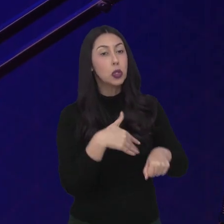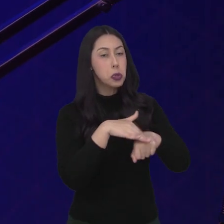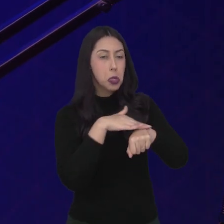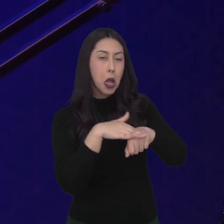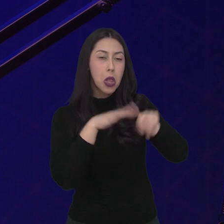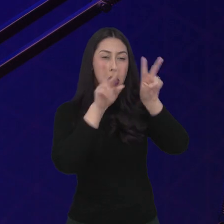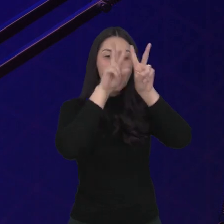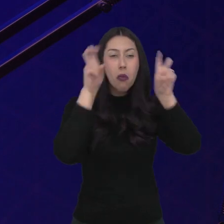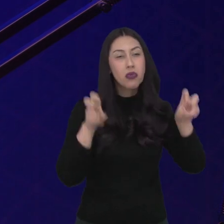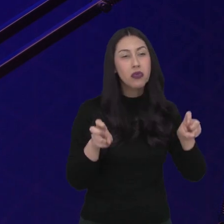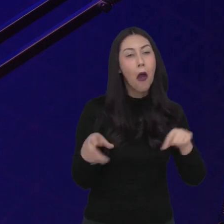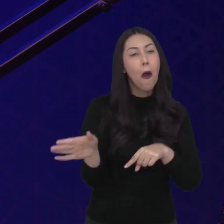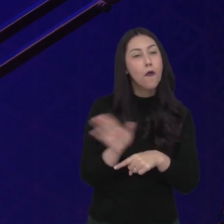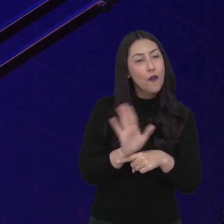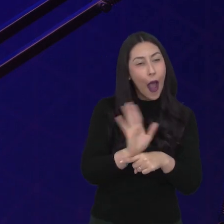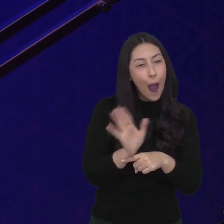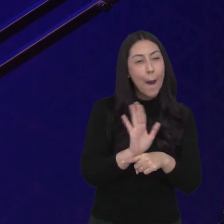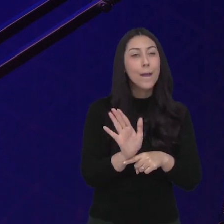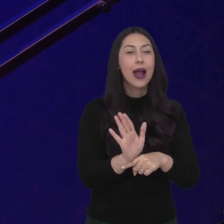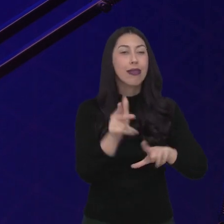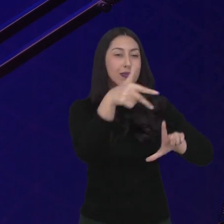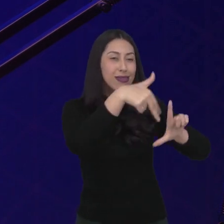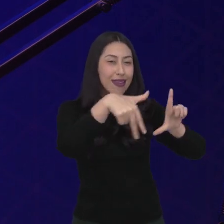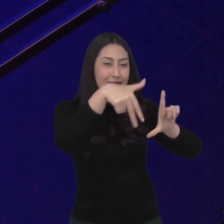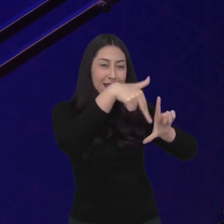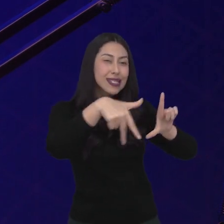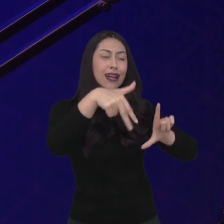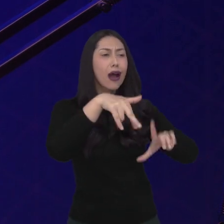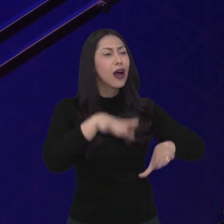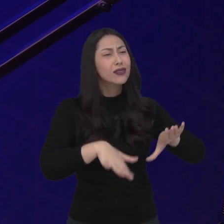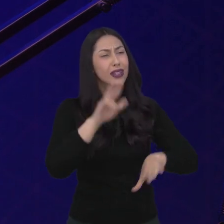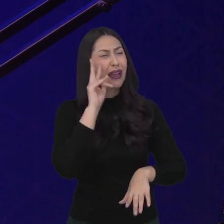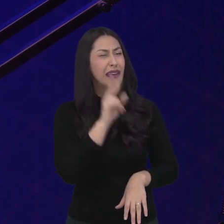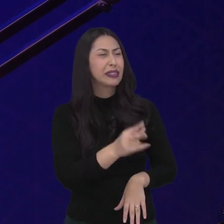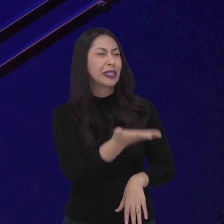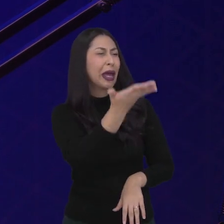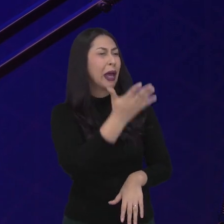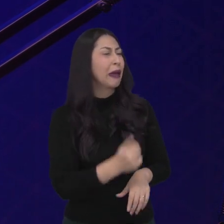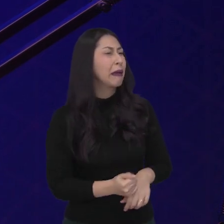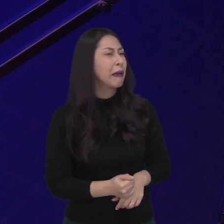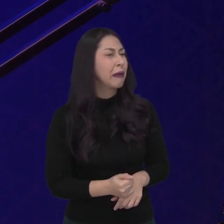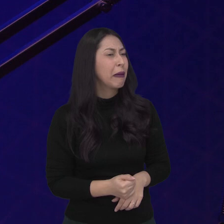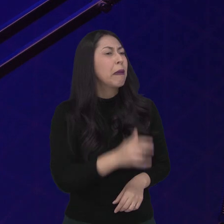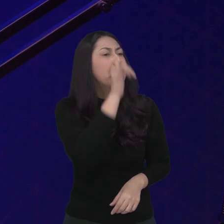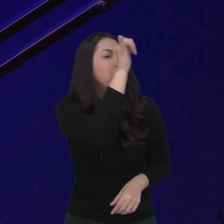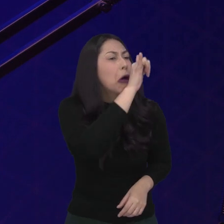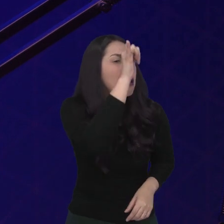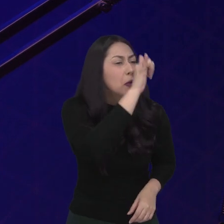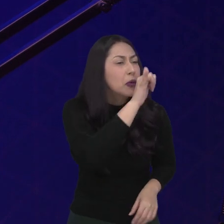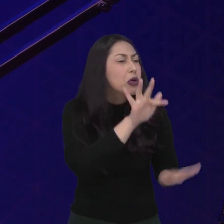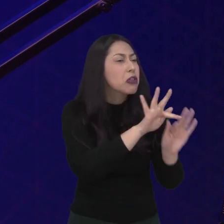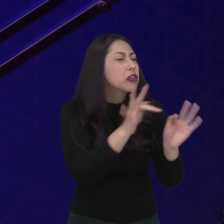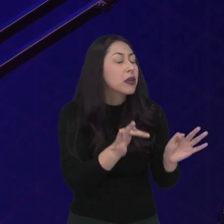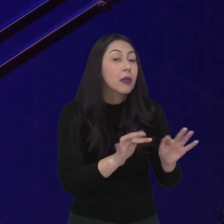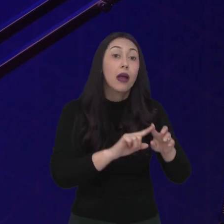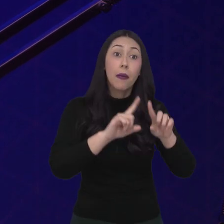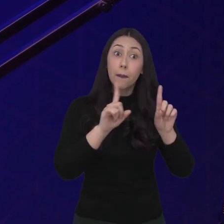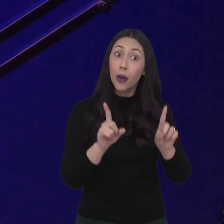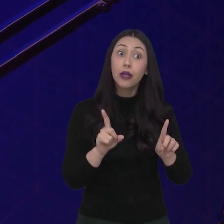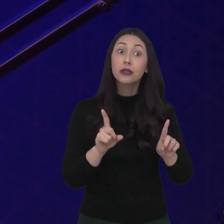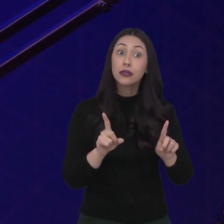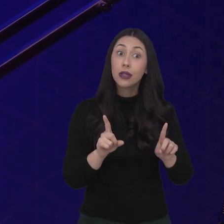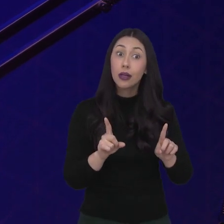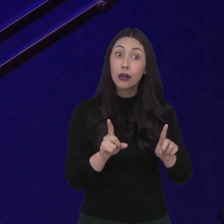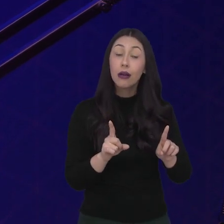tá aqui falando de desenho, falando de filme, falando, né, de coisas que parecem bobas ou simples, mas na verdade a imaginação e